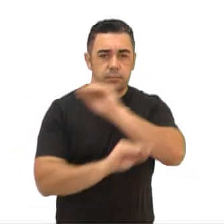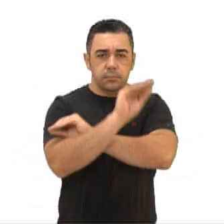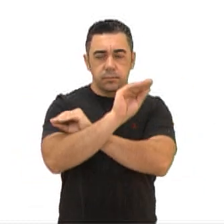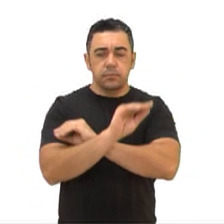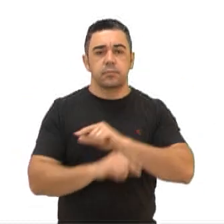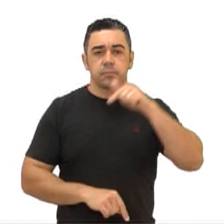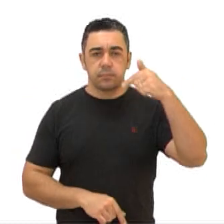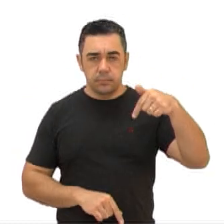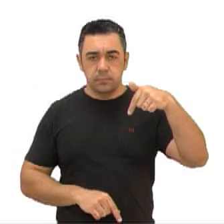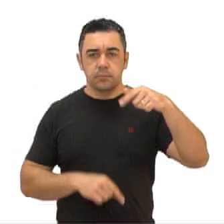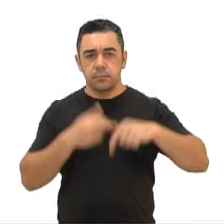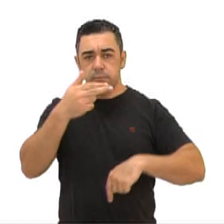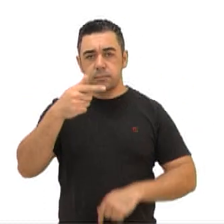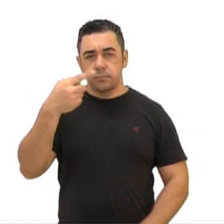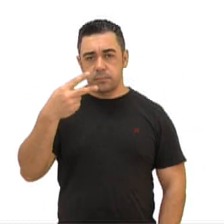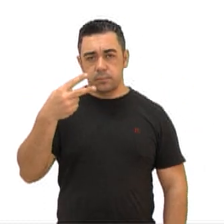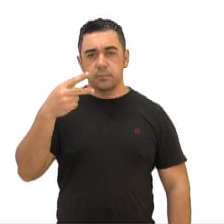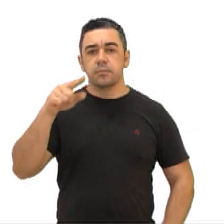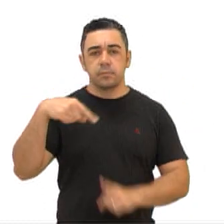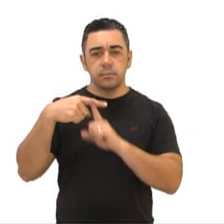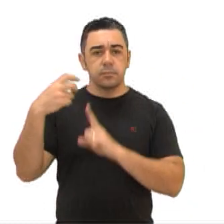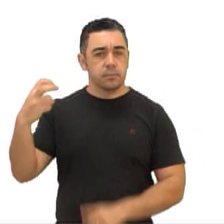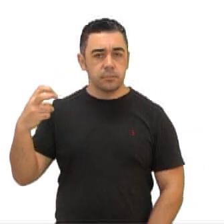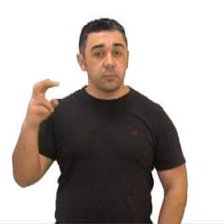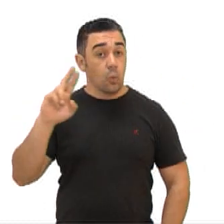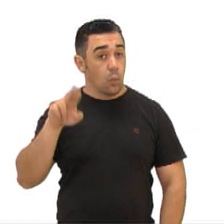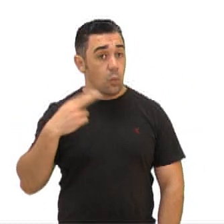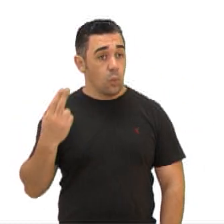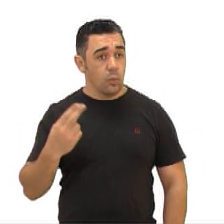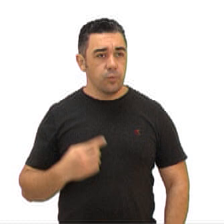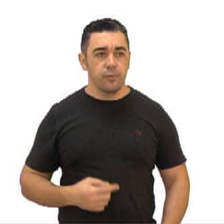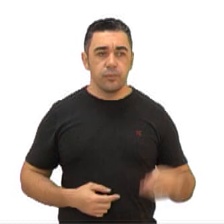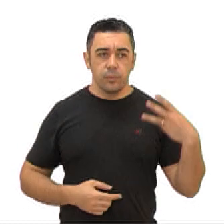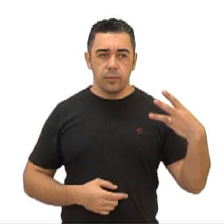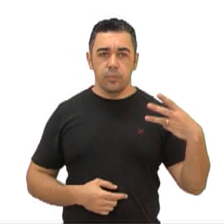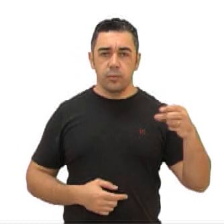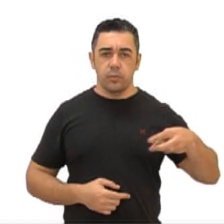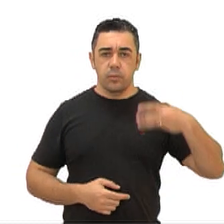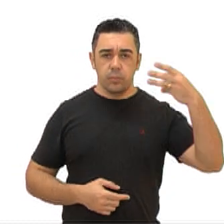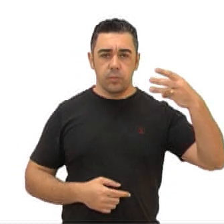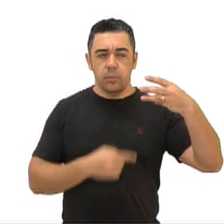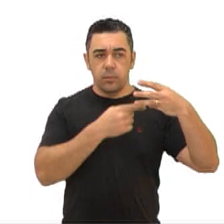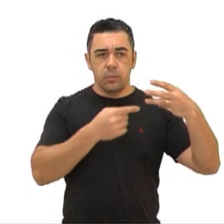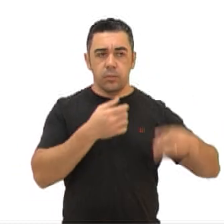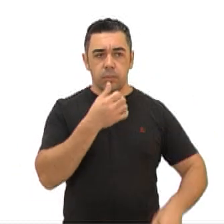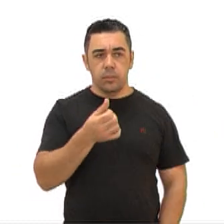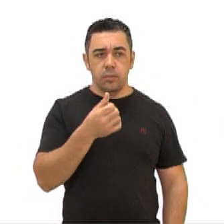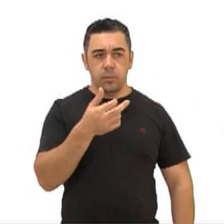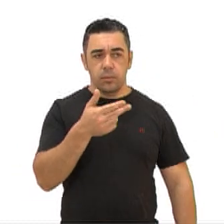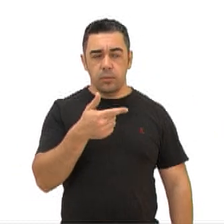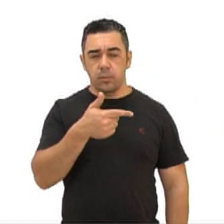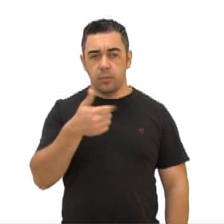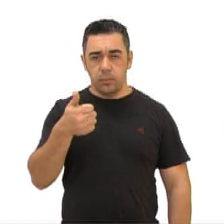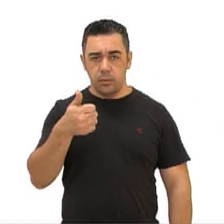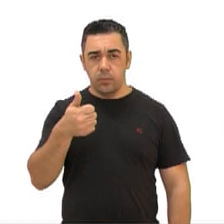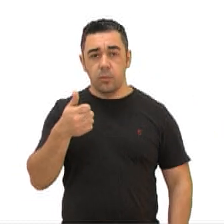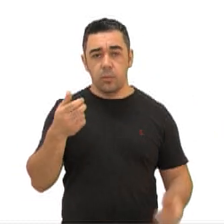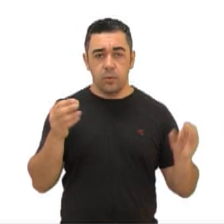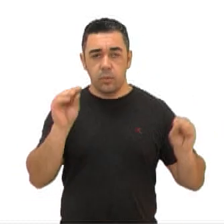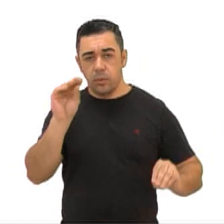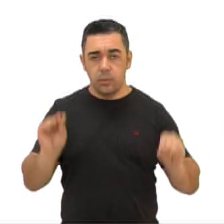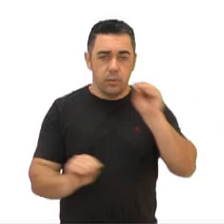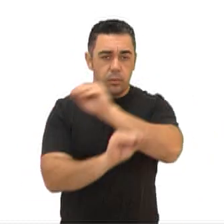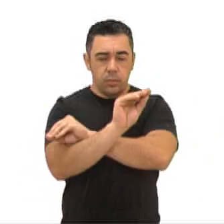ela, 7 igual a 2 mais 5, ou 3 ao cubo menos 6 é igual a 21, mas